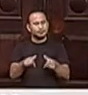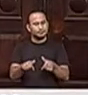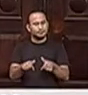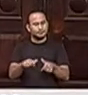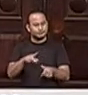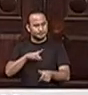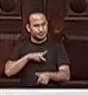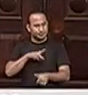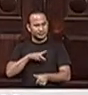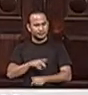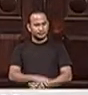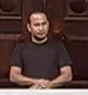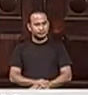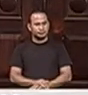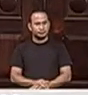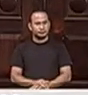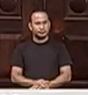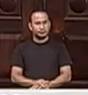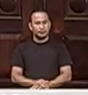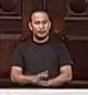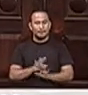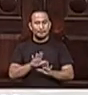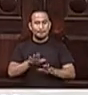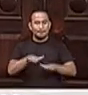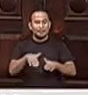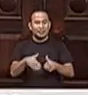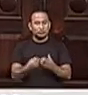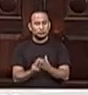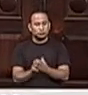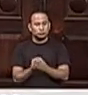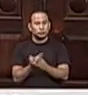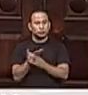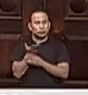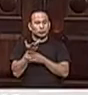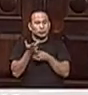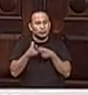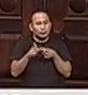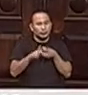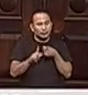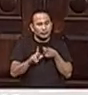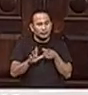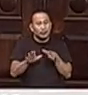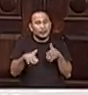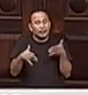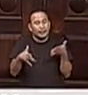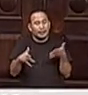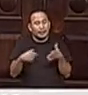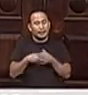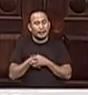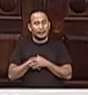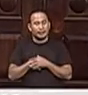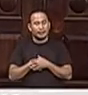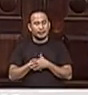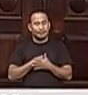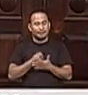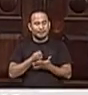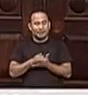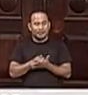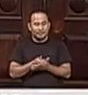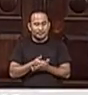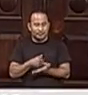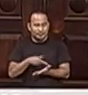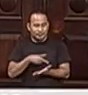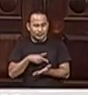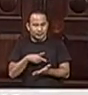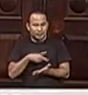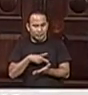privada. Mas surgiu um problema. Quem patrocinava a cabine